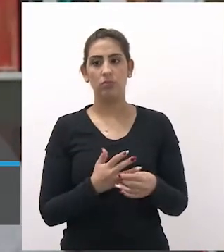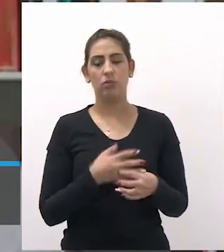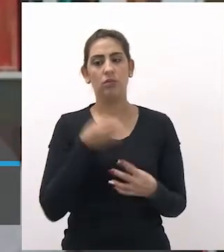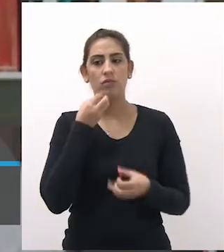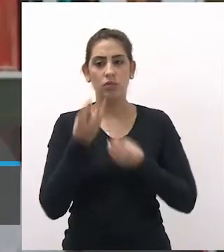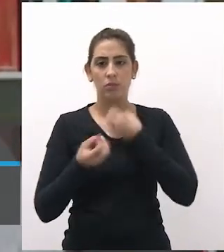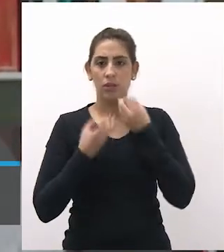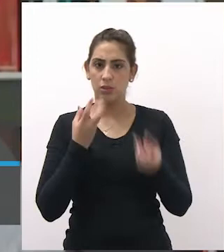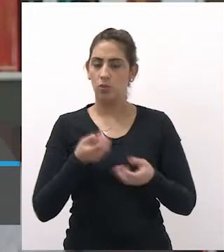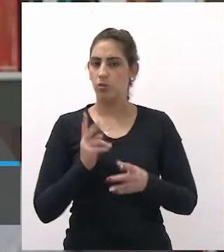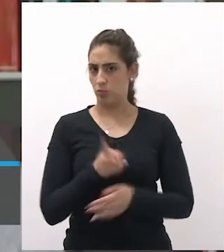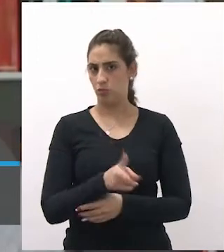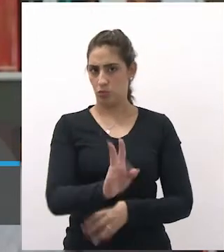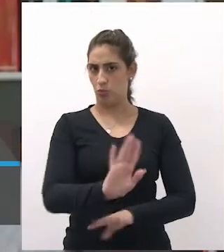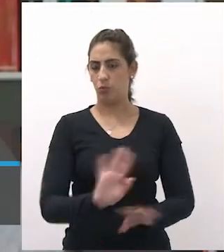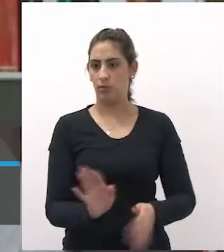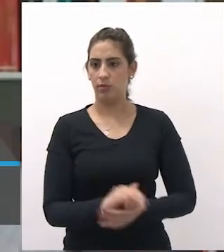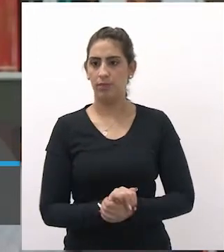gente.